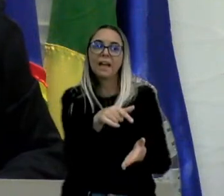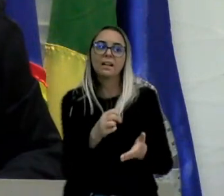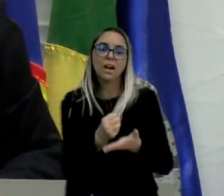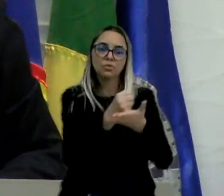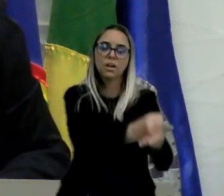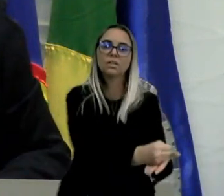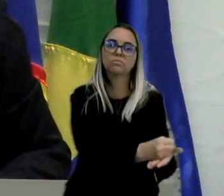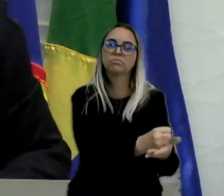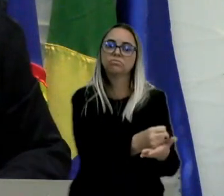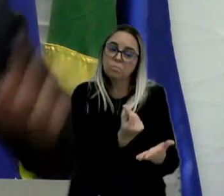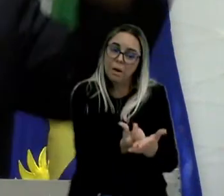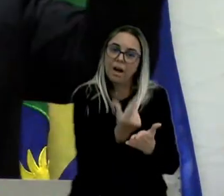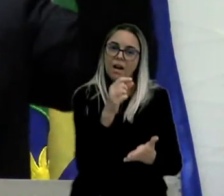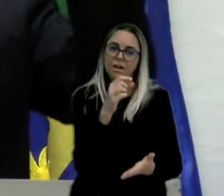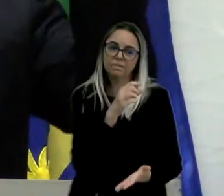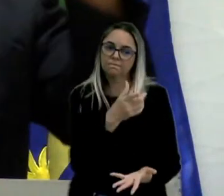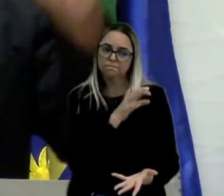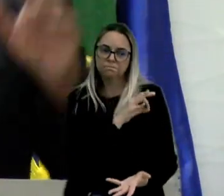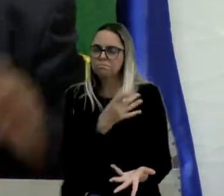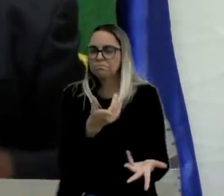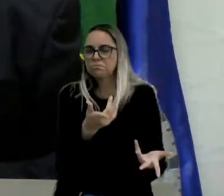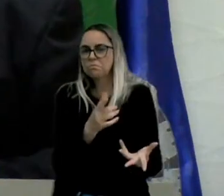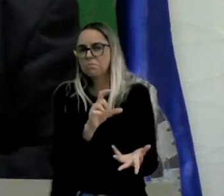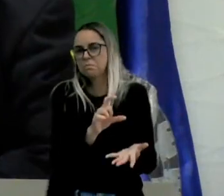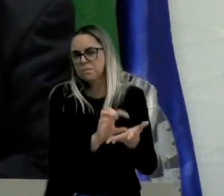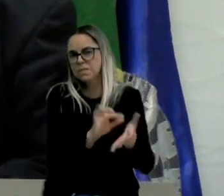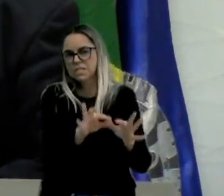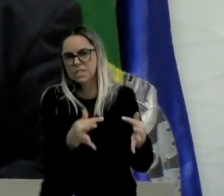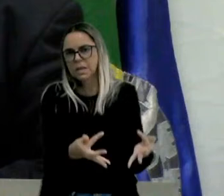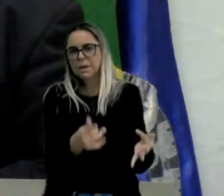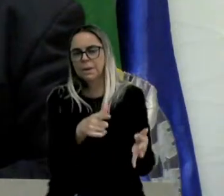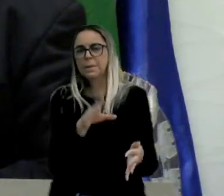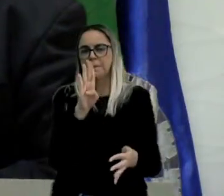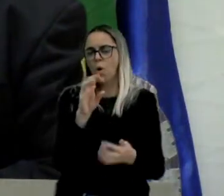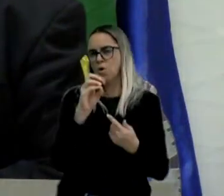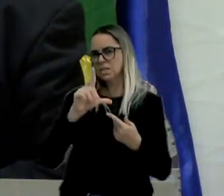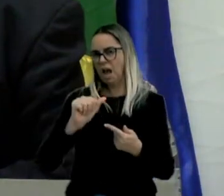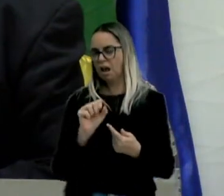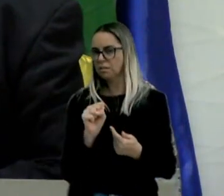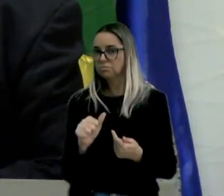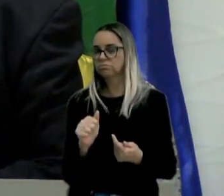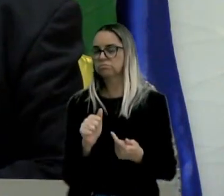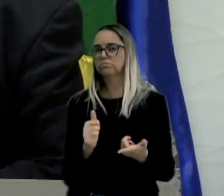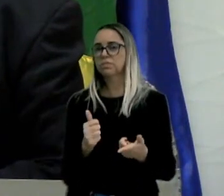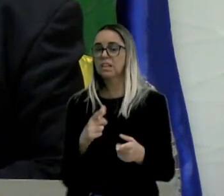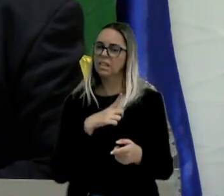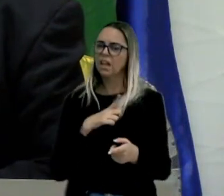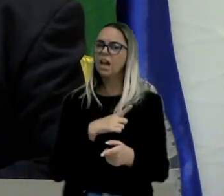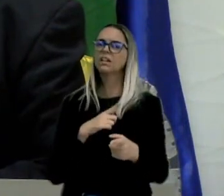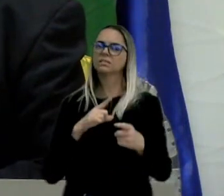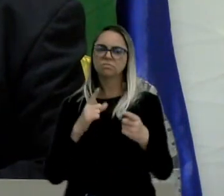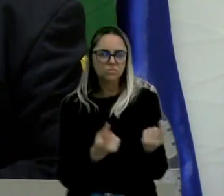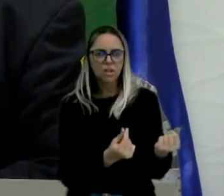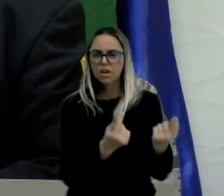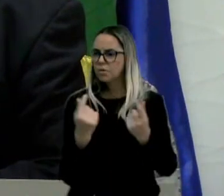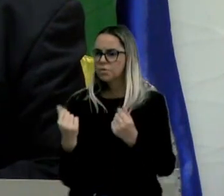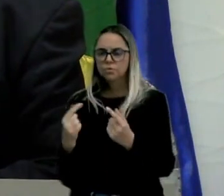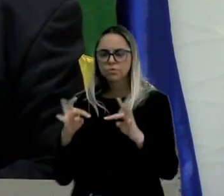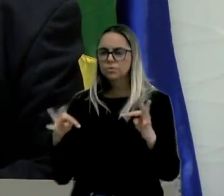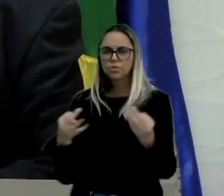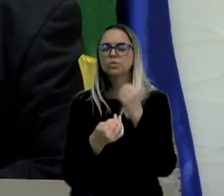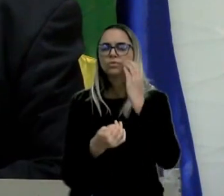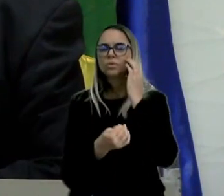bolsa tem dinheiro para tudo mas esque de contratar esses cuidadores